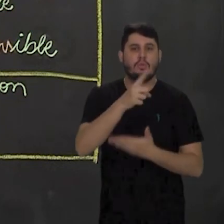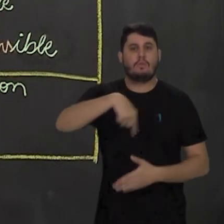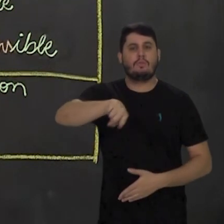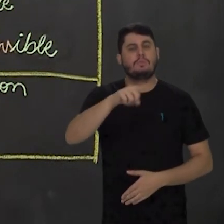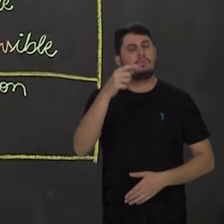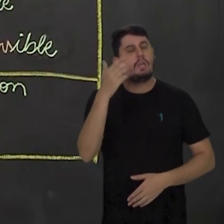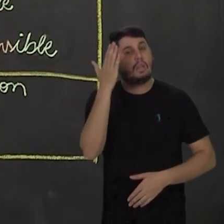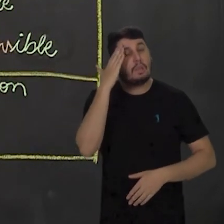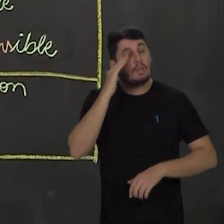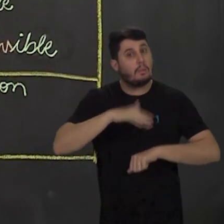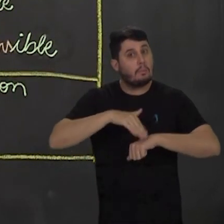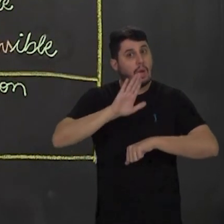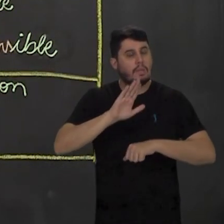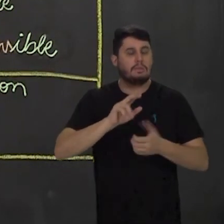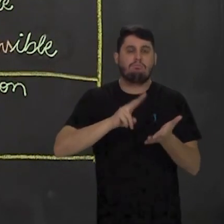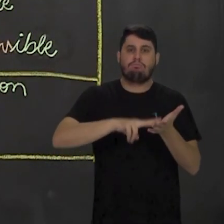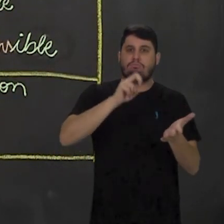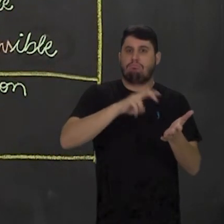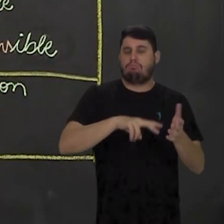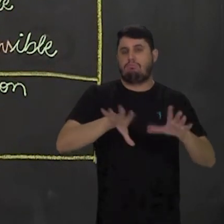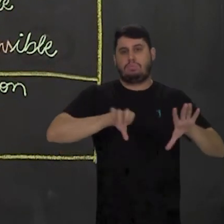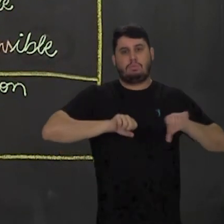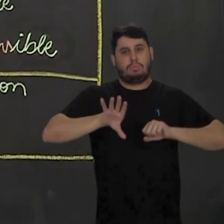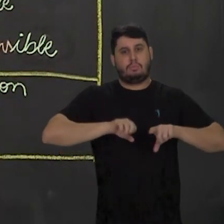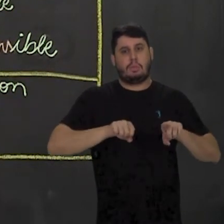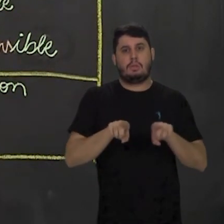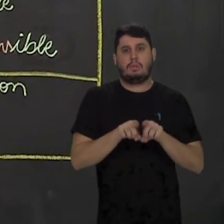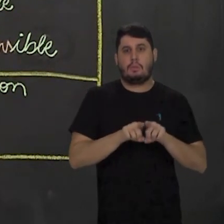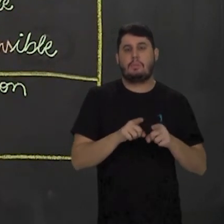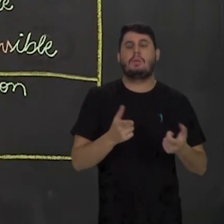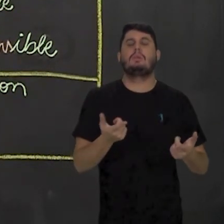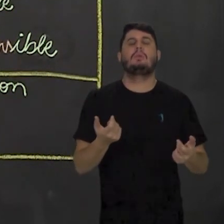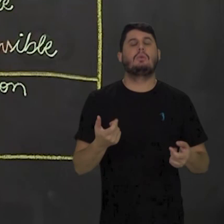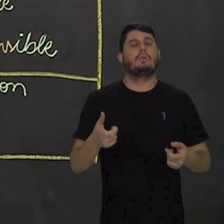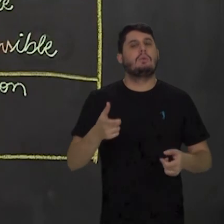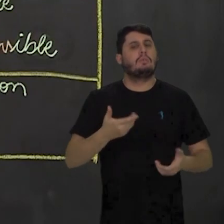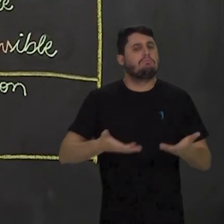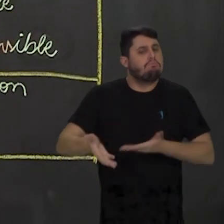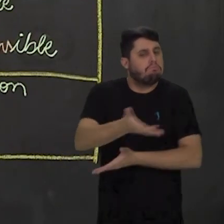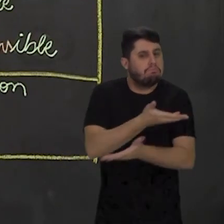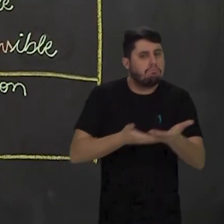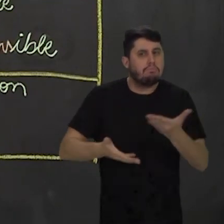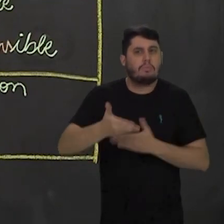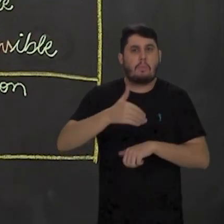enriquecer o seu vocabulário e dessa maneira se colocar de forma mais ativa junto